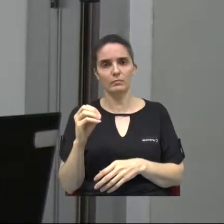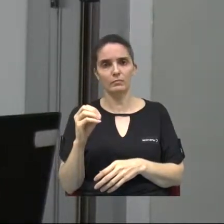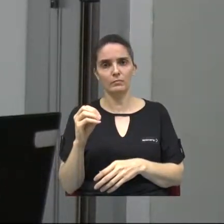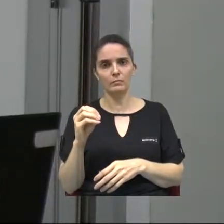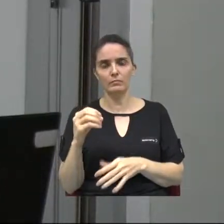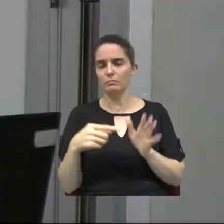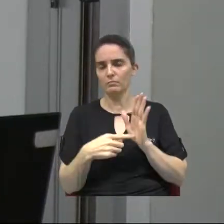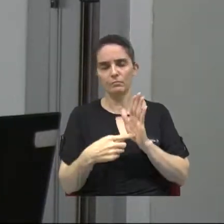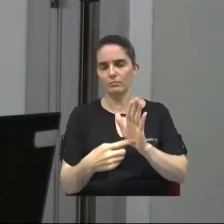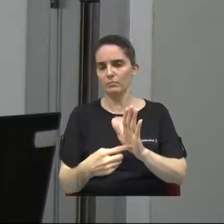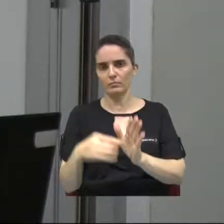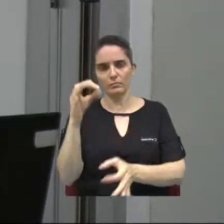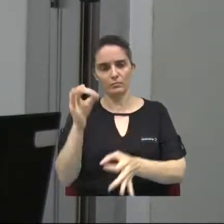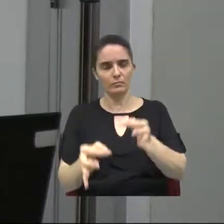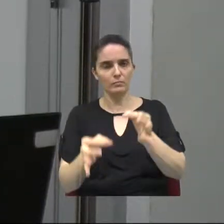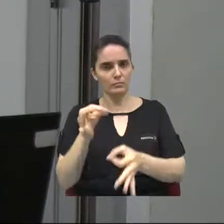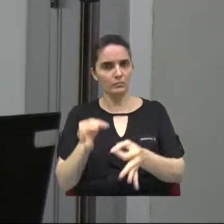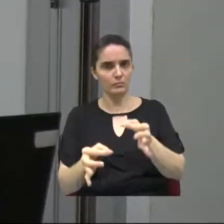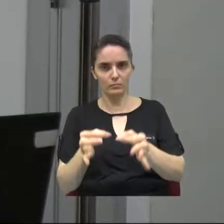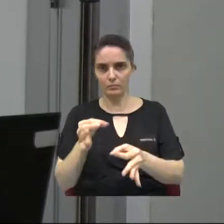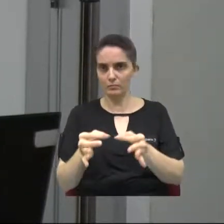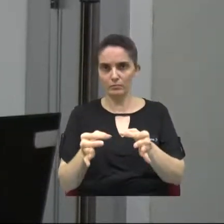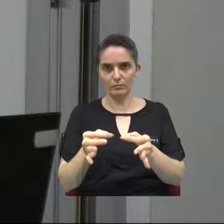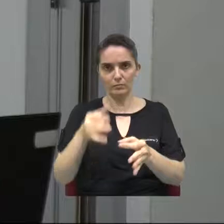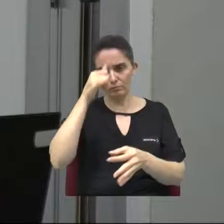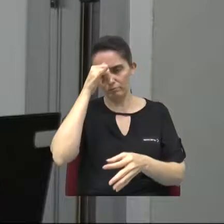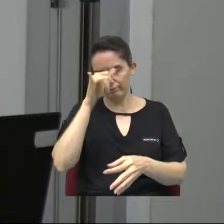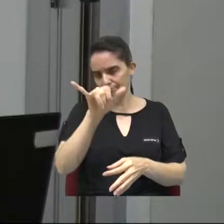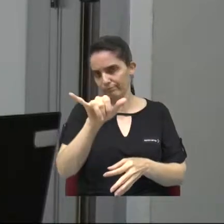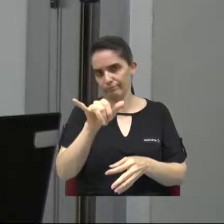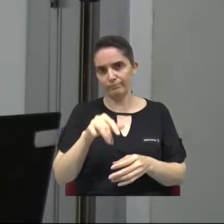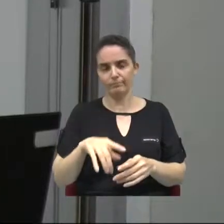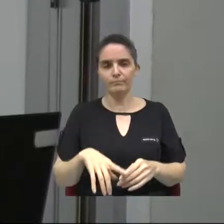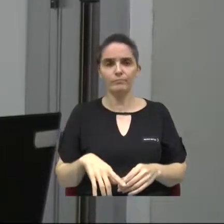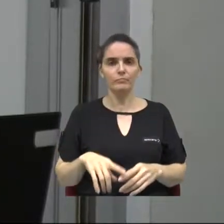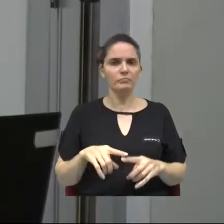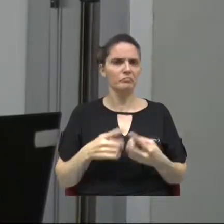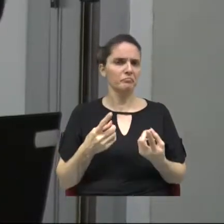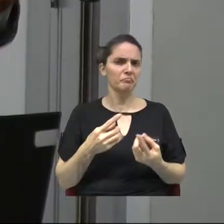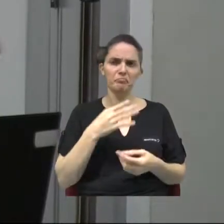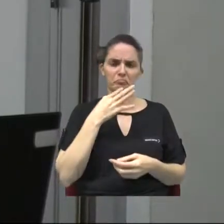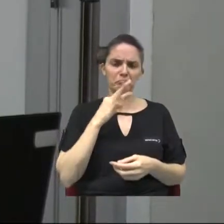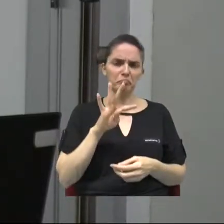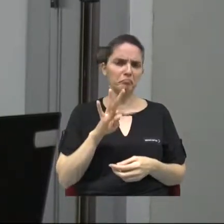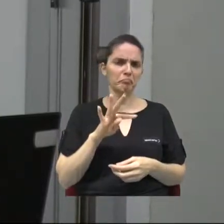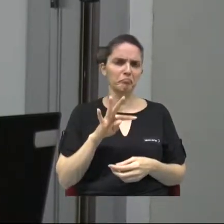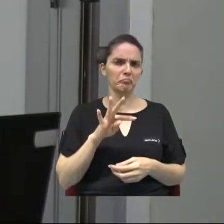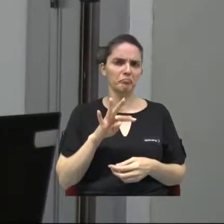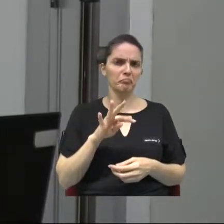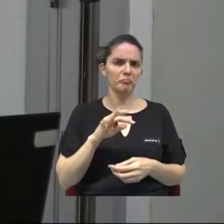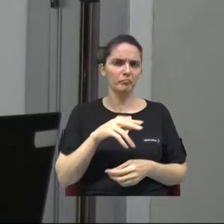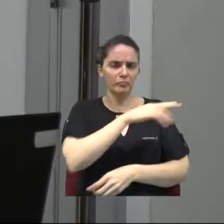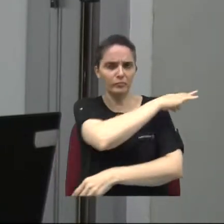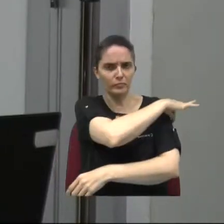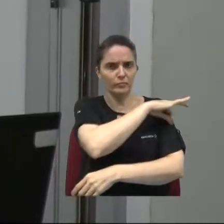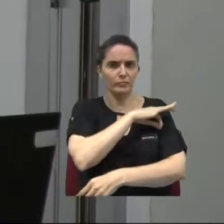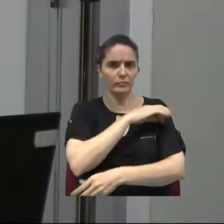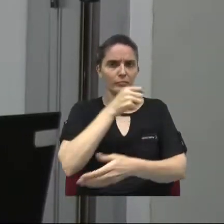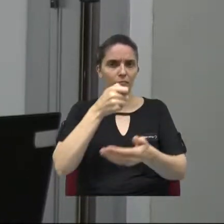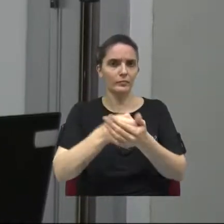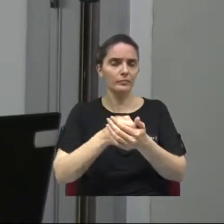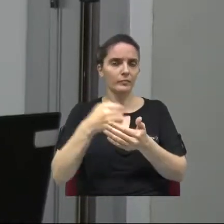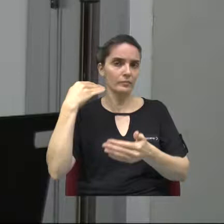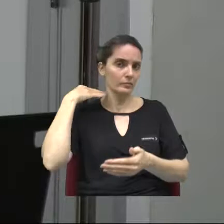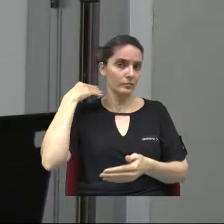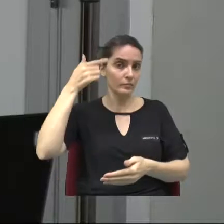apontada e os jurídicos lá com certeza evitaria. Mas não conheço nenhuma dívida. O prefeito está pagando uma dívida do banco aí que os